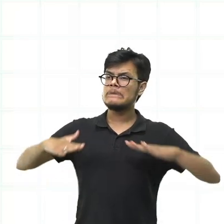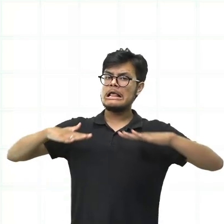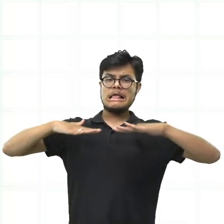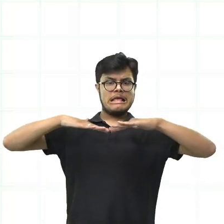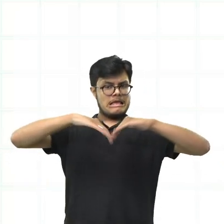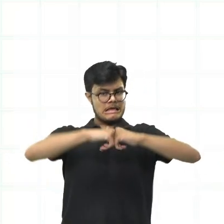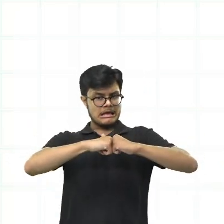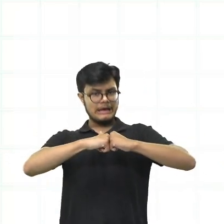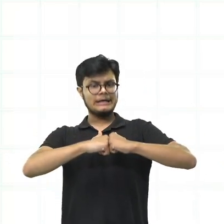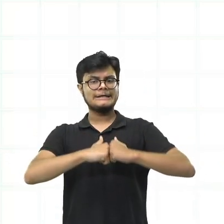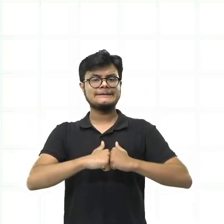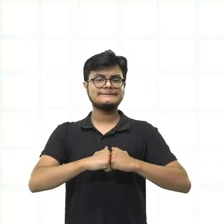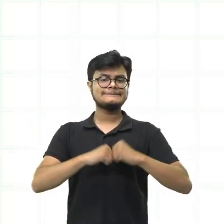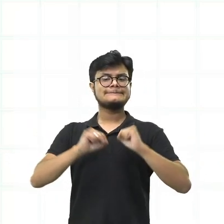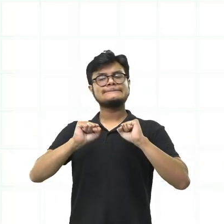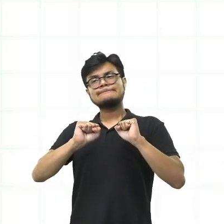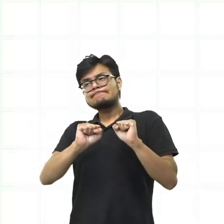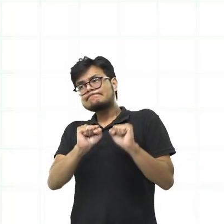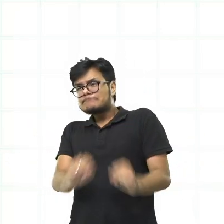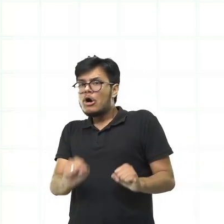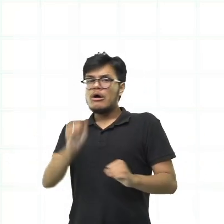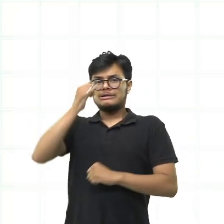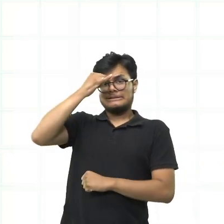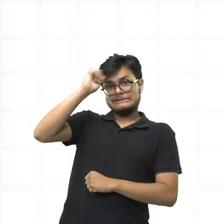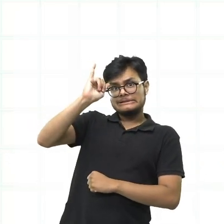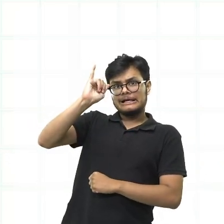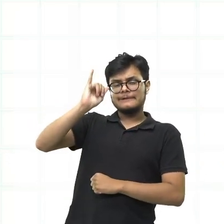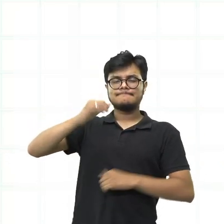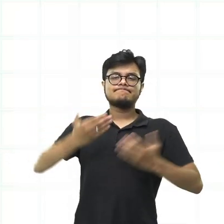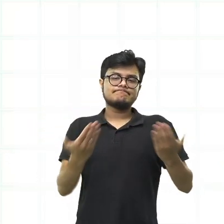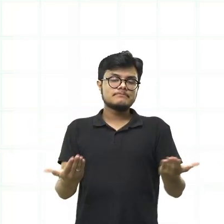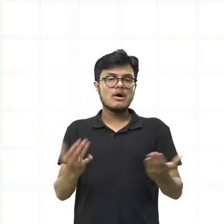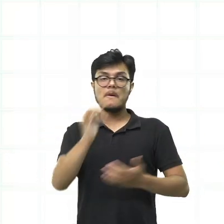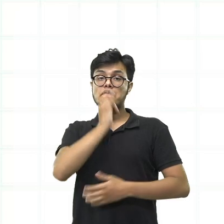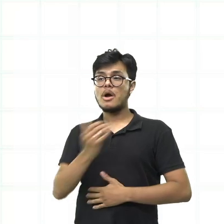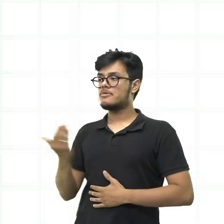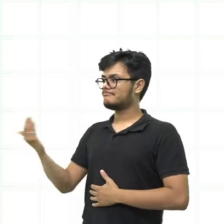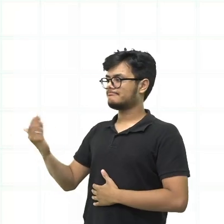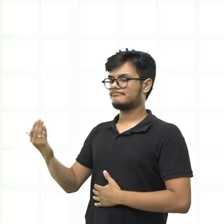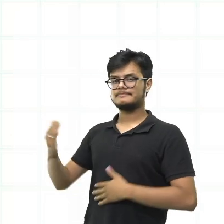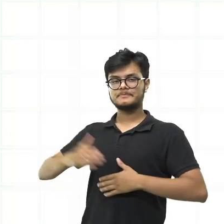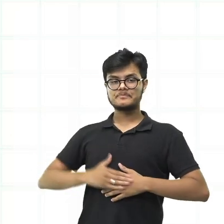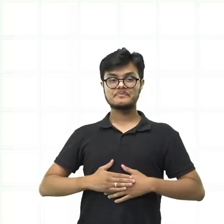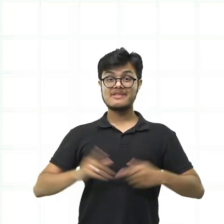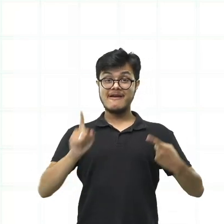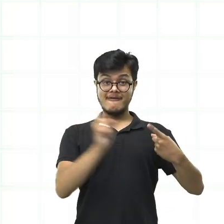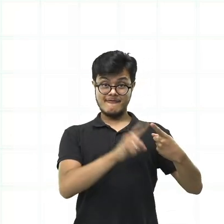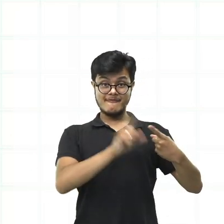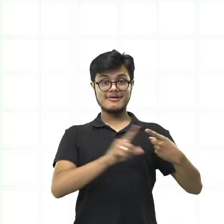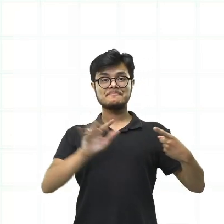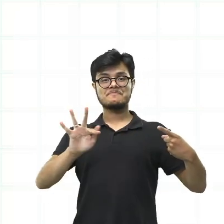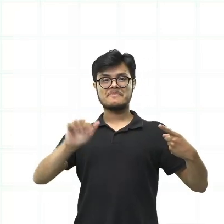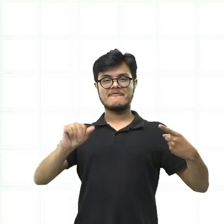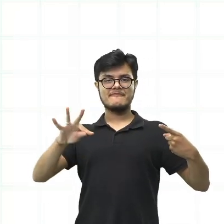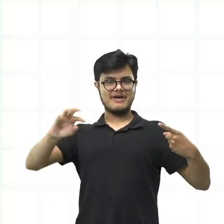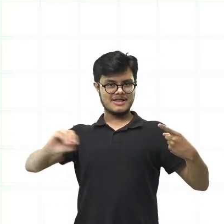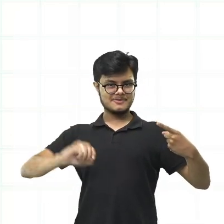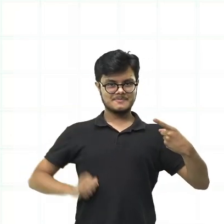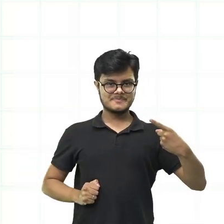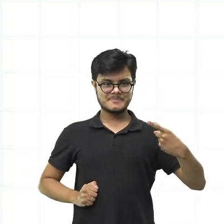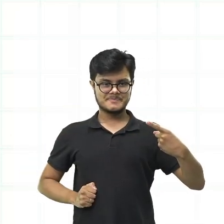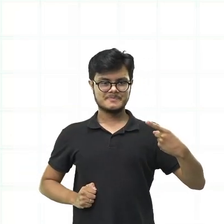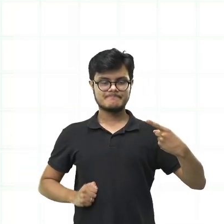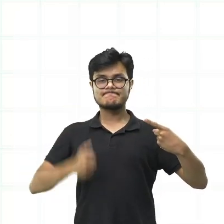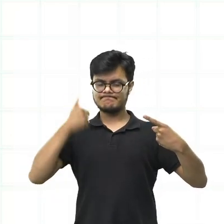ontem poderia ter sido evitado. Então vejam, aqui eu tenho um fato, né? Eu trouxe